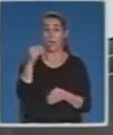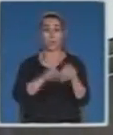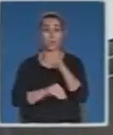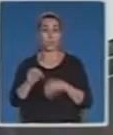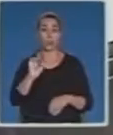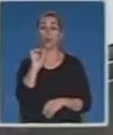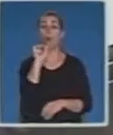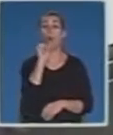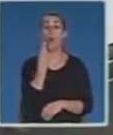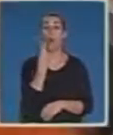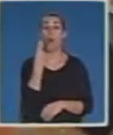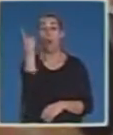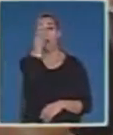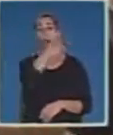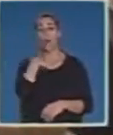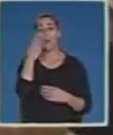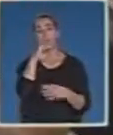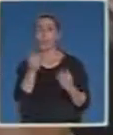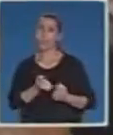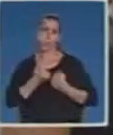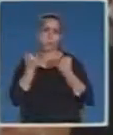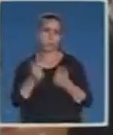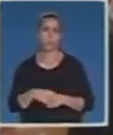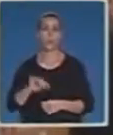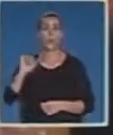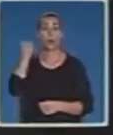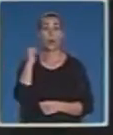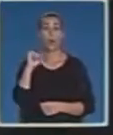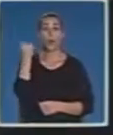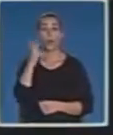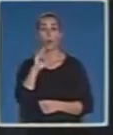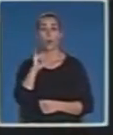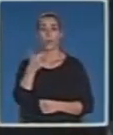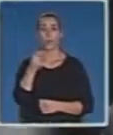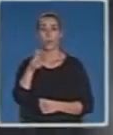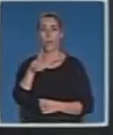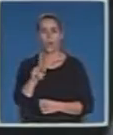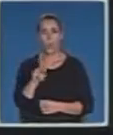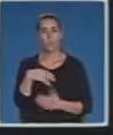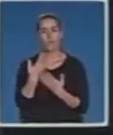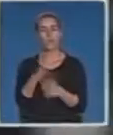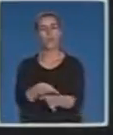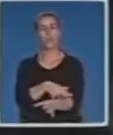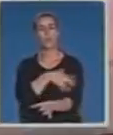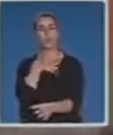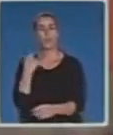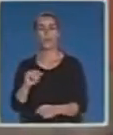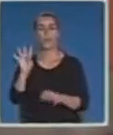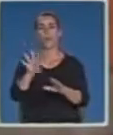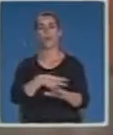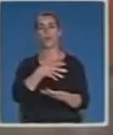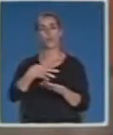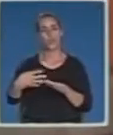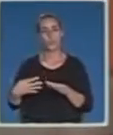para dar a cara se não as conseguir ganhar. De São Roque para as Ribeiras levou a emoção e com poesia desfez o